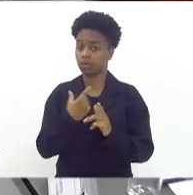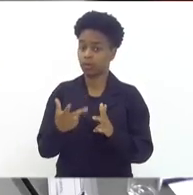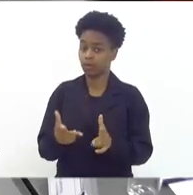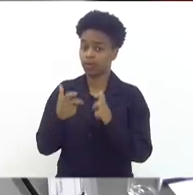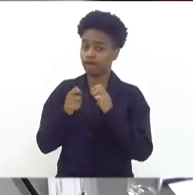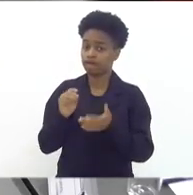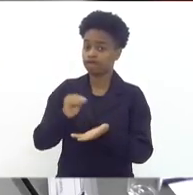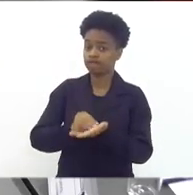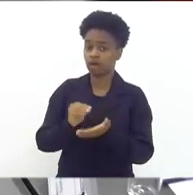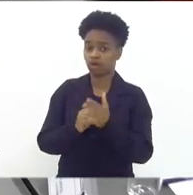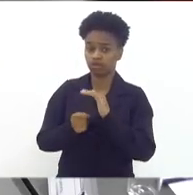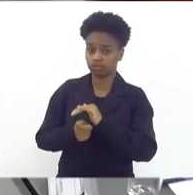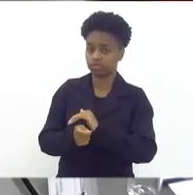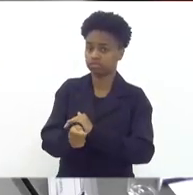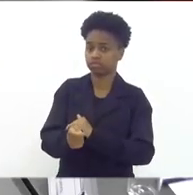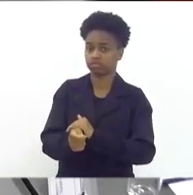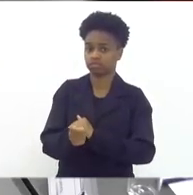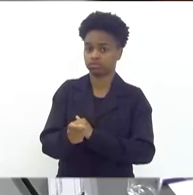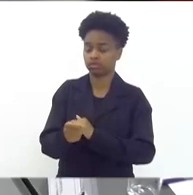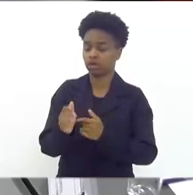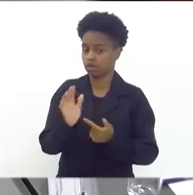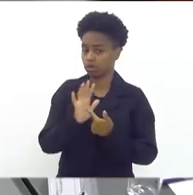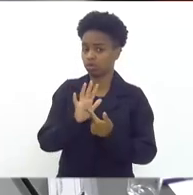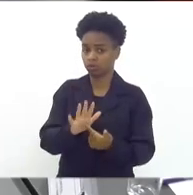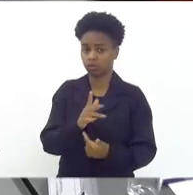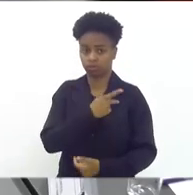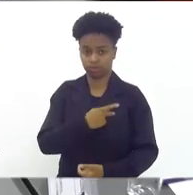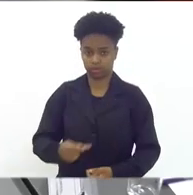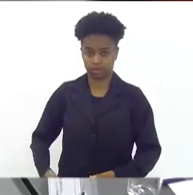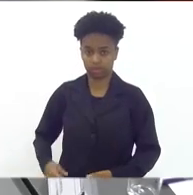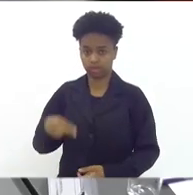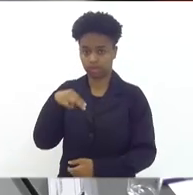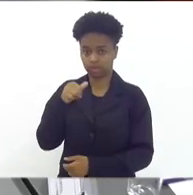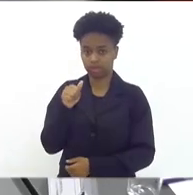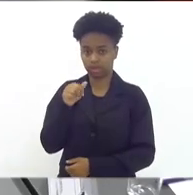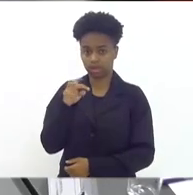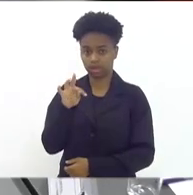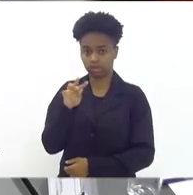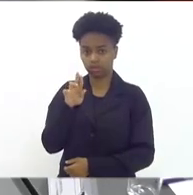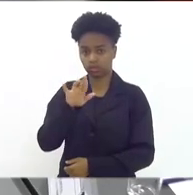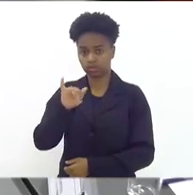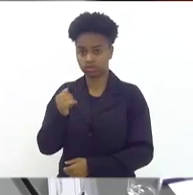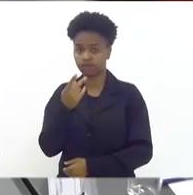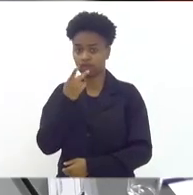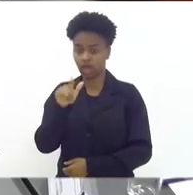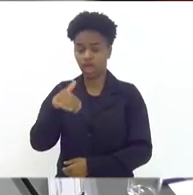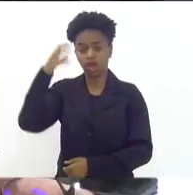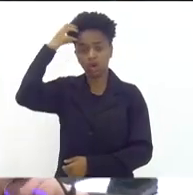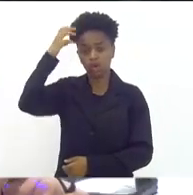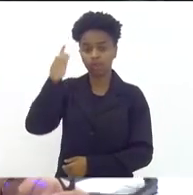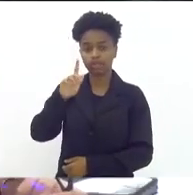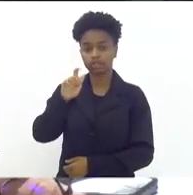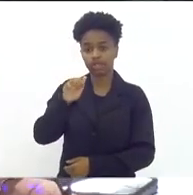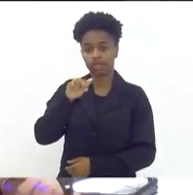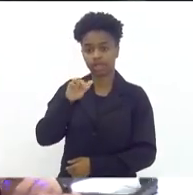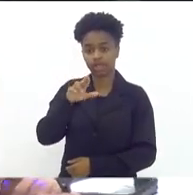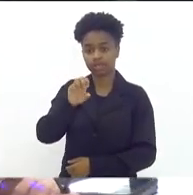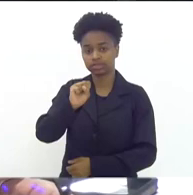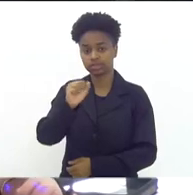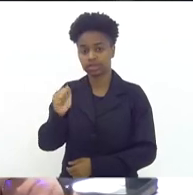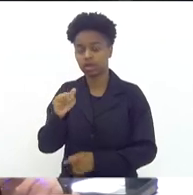de investimento que foi claramente apontado pela presidente da Anápolis como sendo culpa da genésia em face do atraso